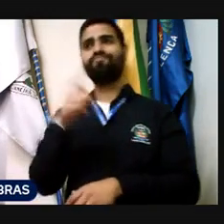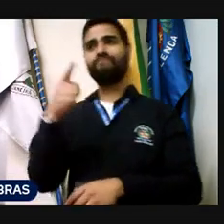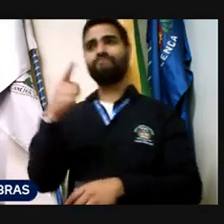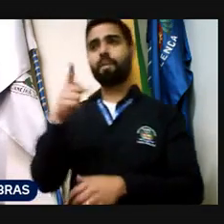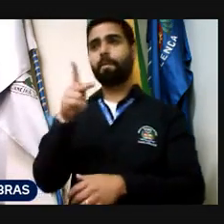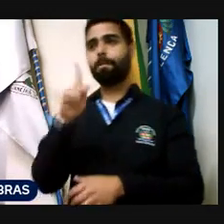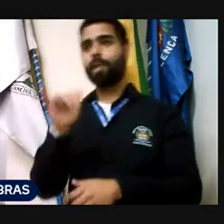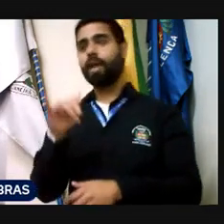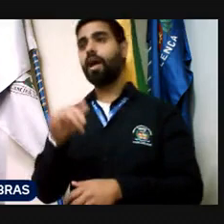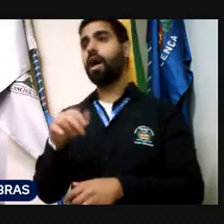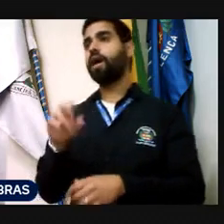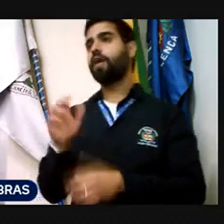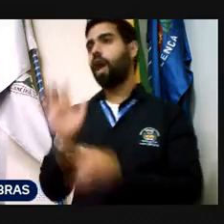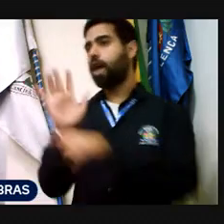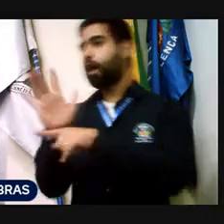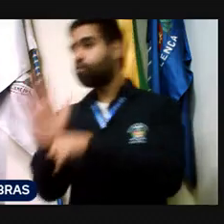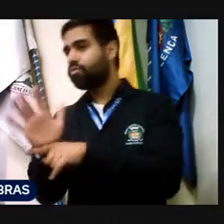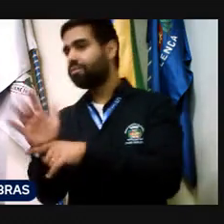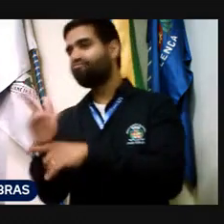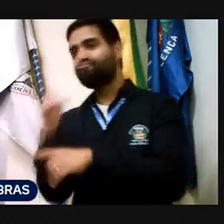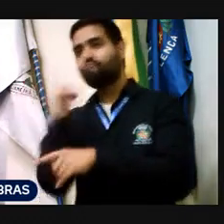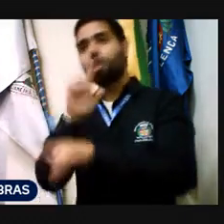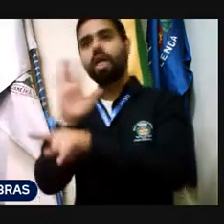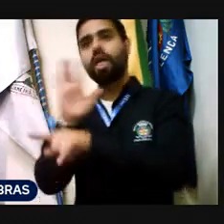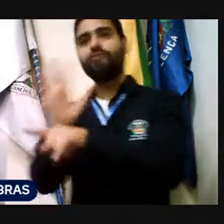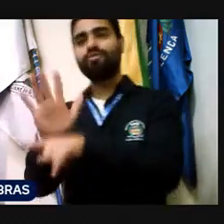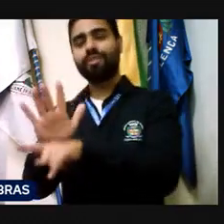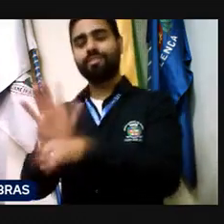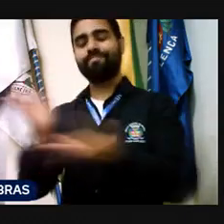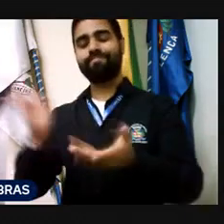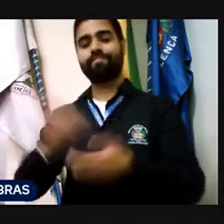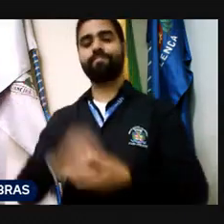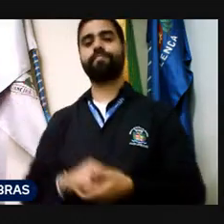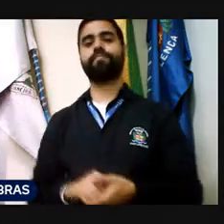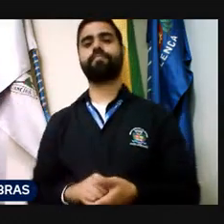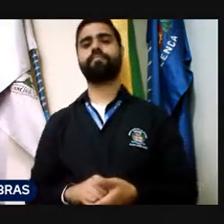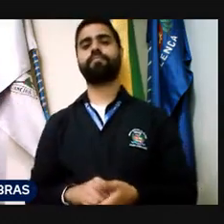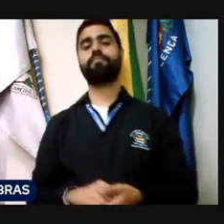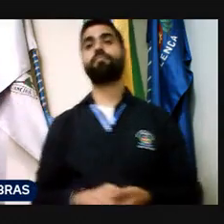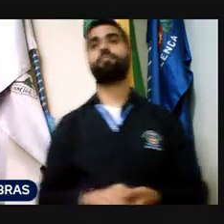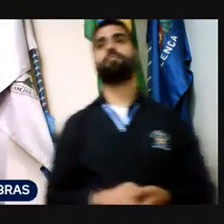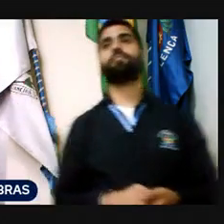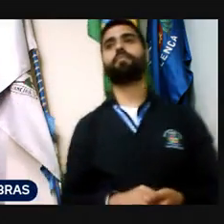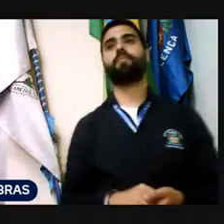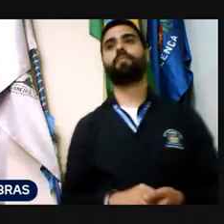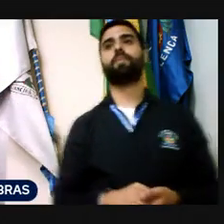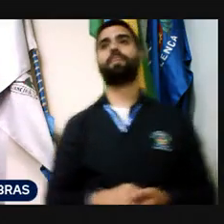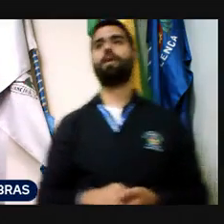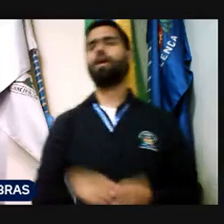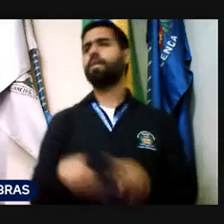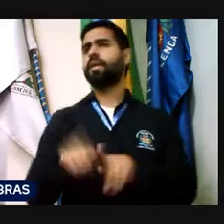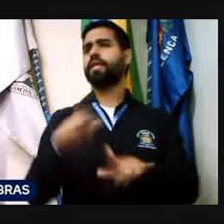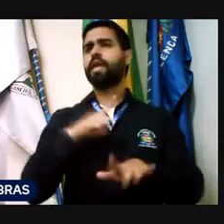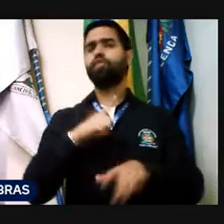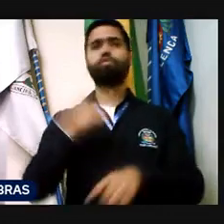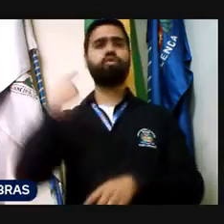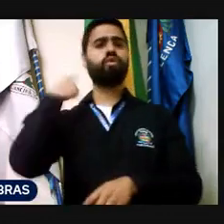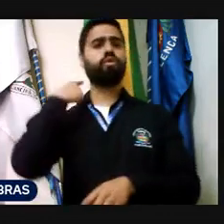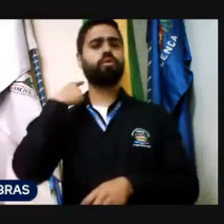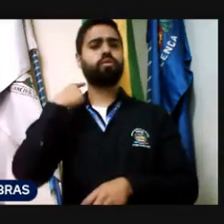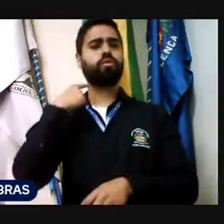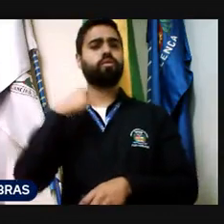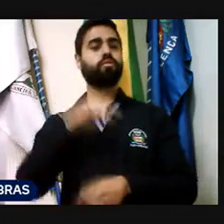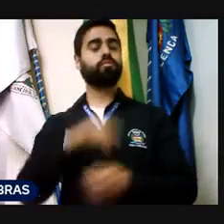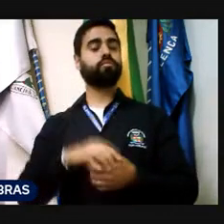a famosa vaquinha, ele não teria chegado onde chegou. E como eu tenho visto, como eu via lá no Vasco, como exemplo a cidade